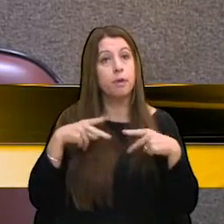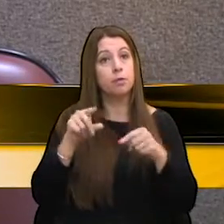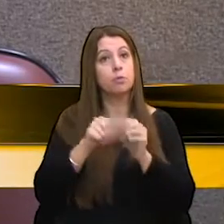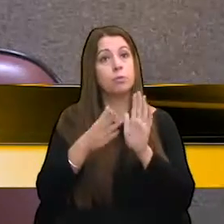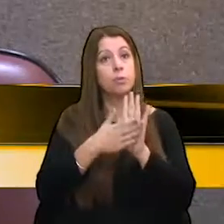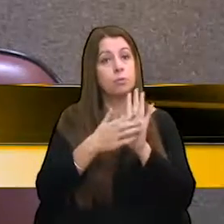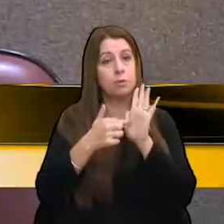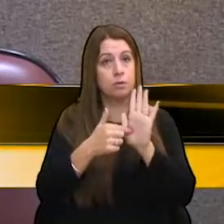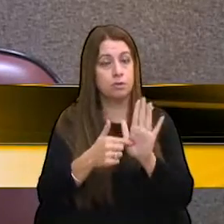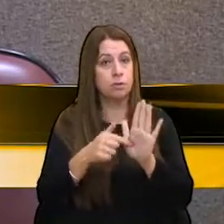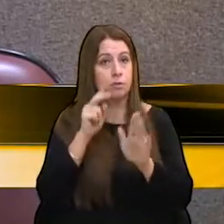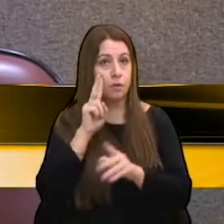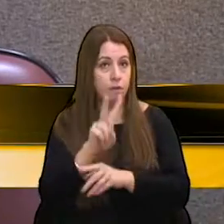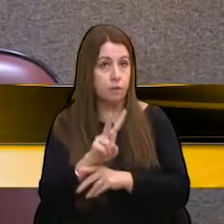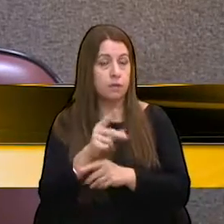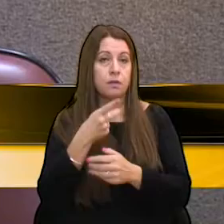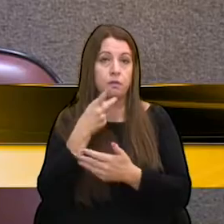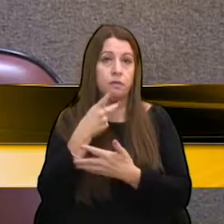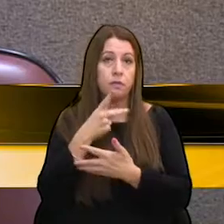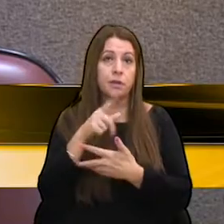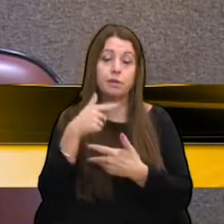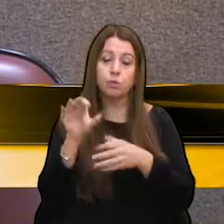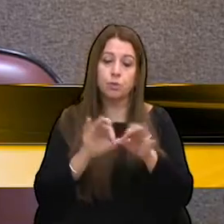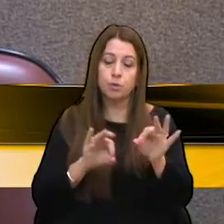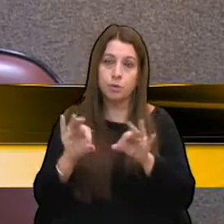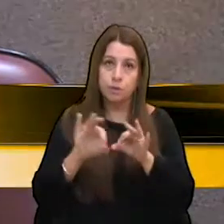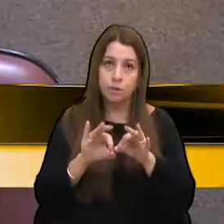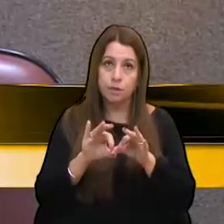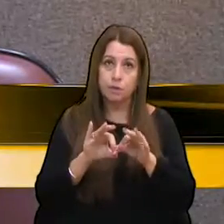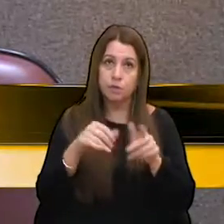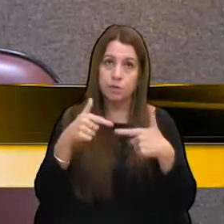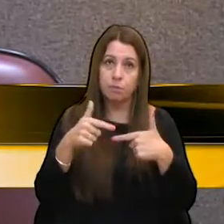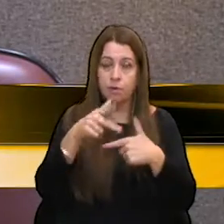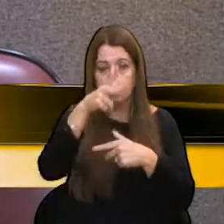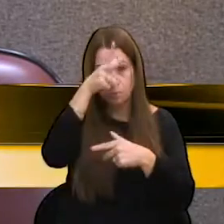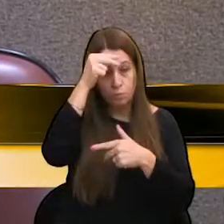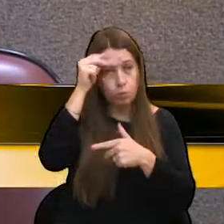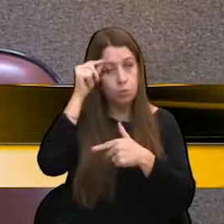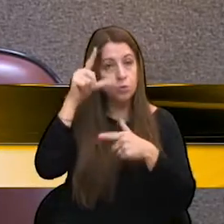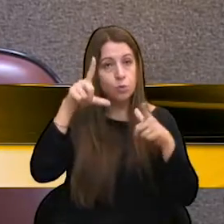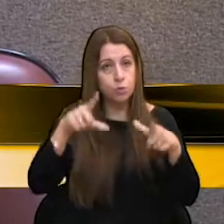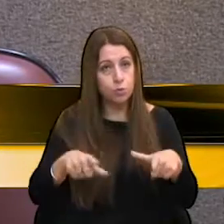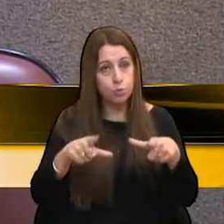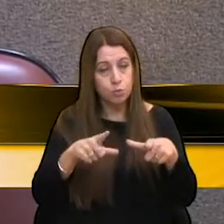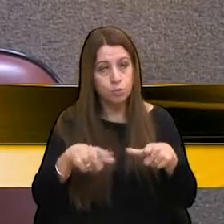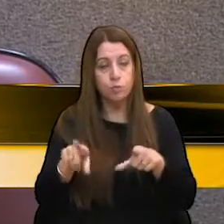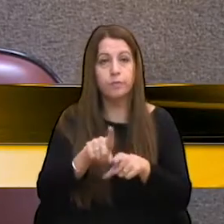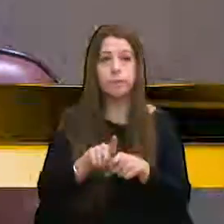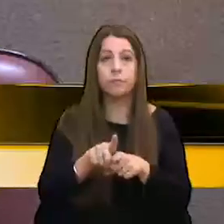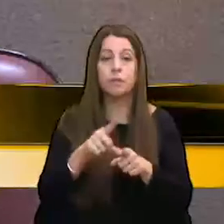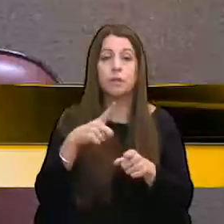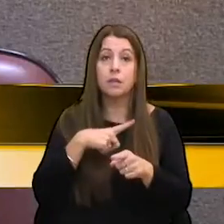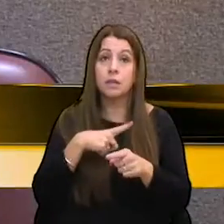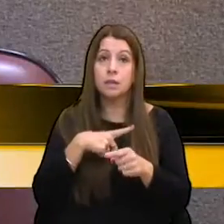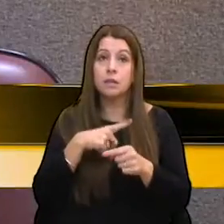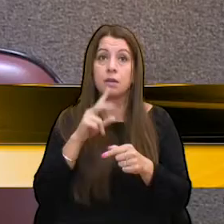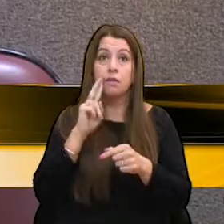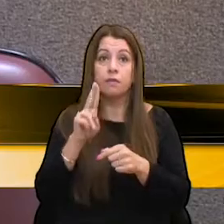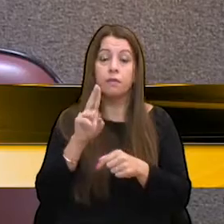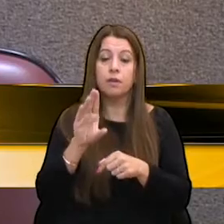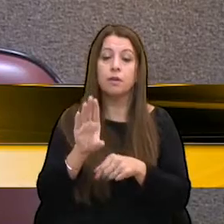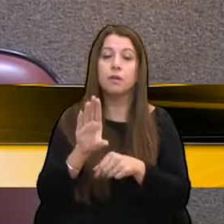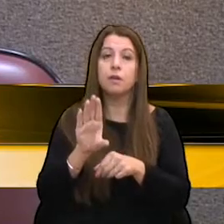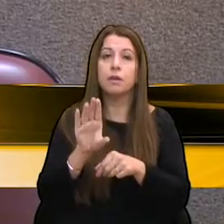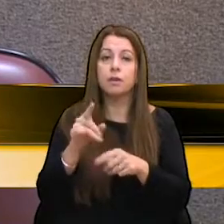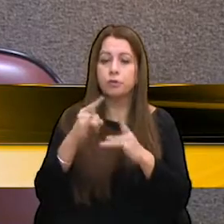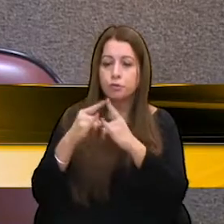proposição, constata-se que ela se refere à organização de serviços públicos locais, na medida em que pretende impor à